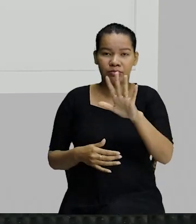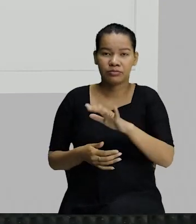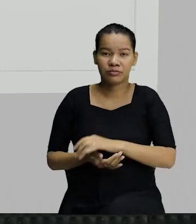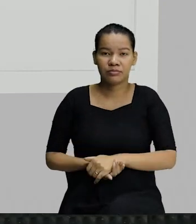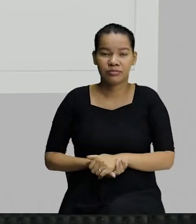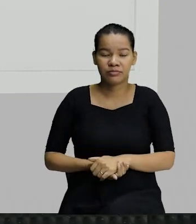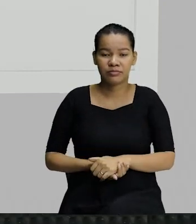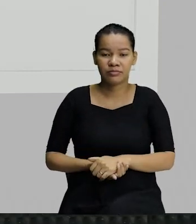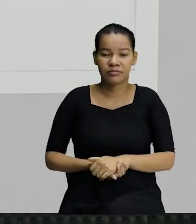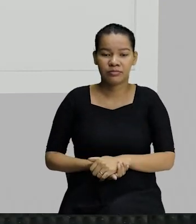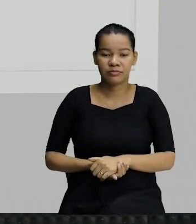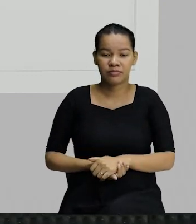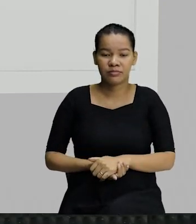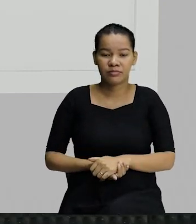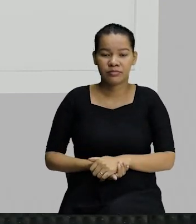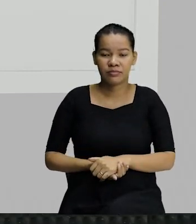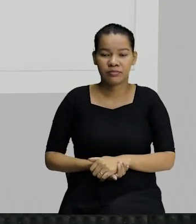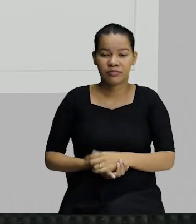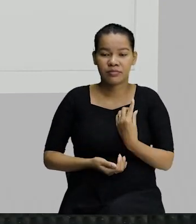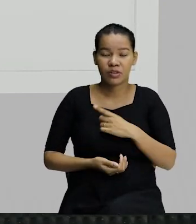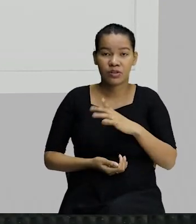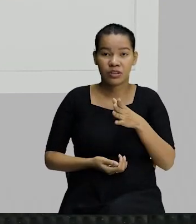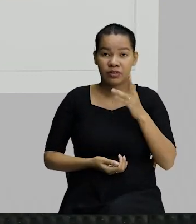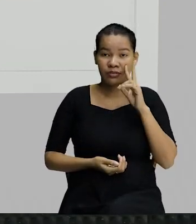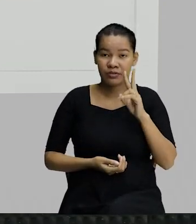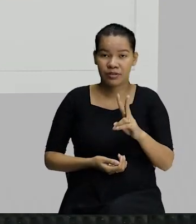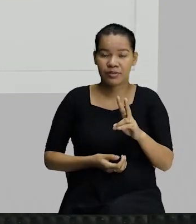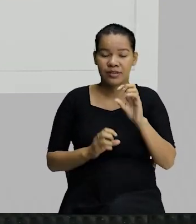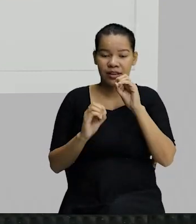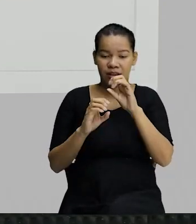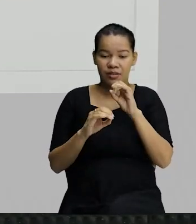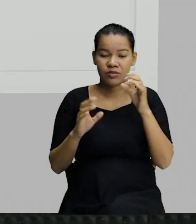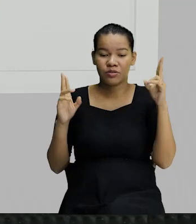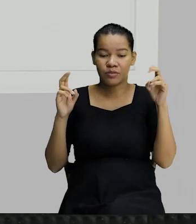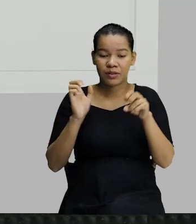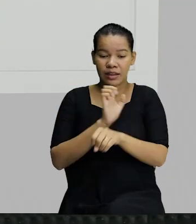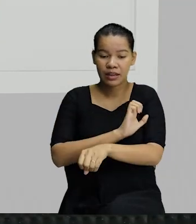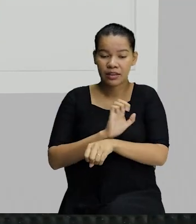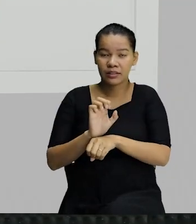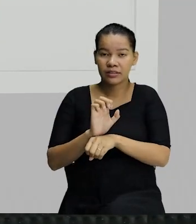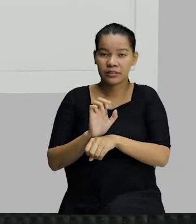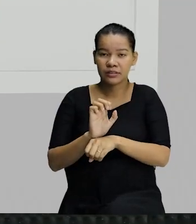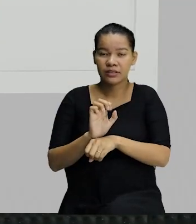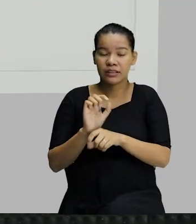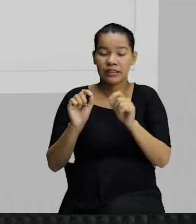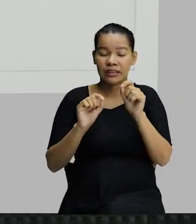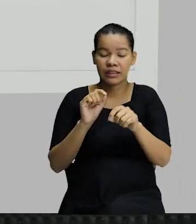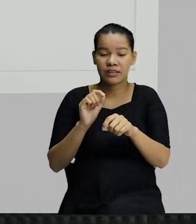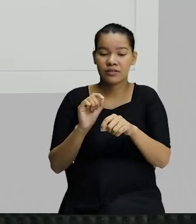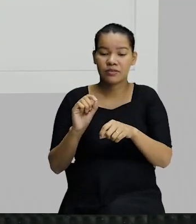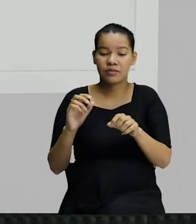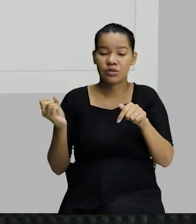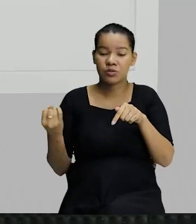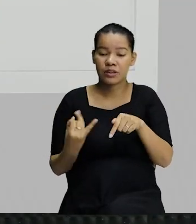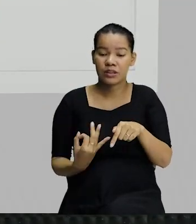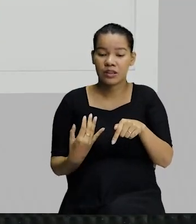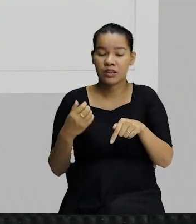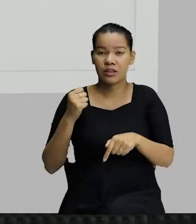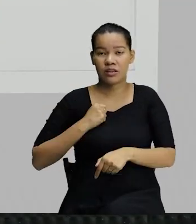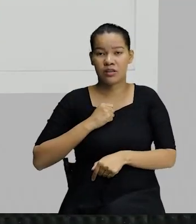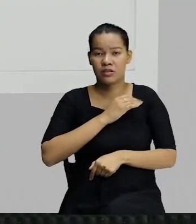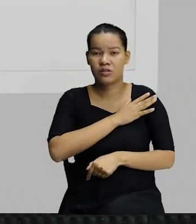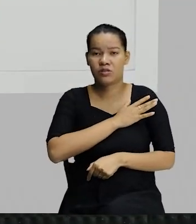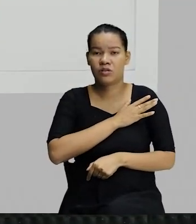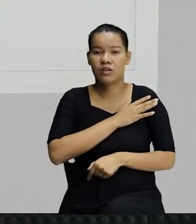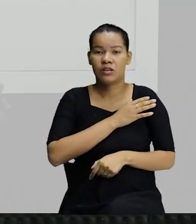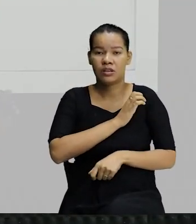certo? Nós já vimos na aula sobre ética, na ética das virtudes, que as virtudes aristotélicas na